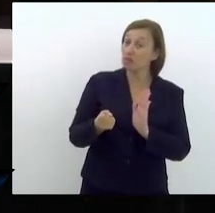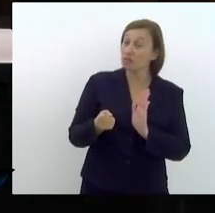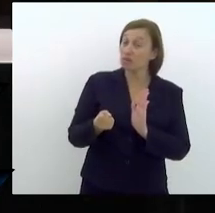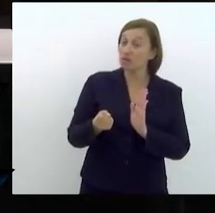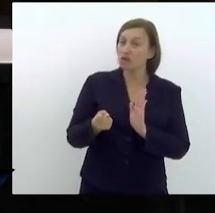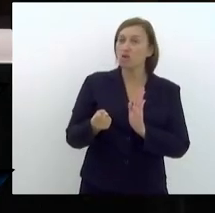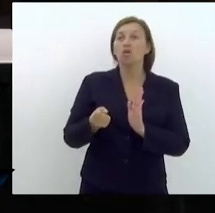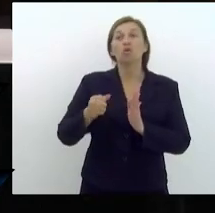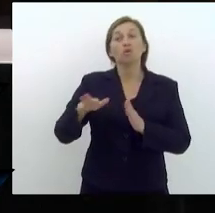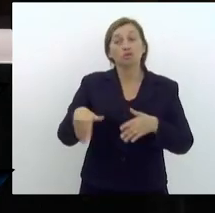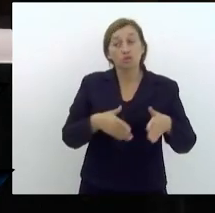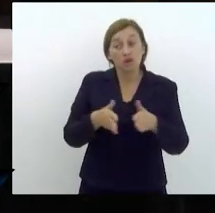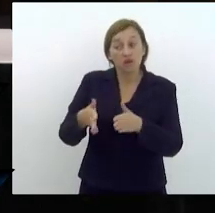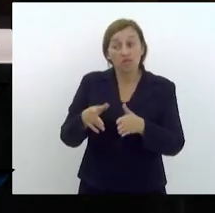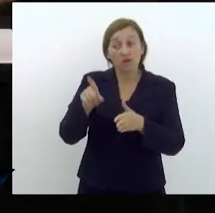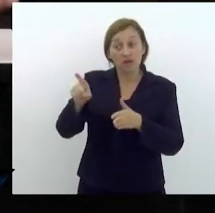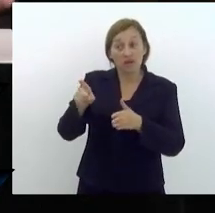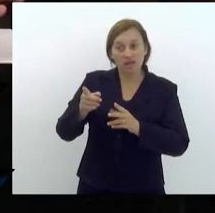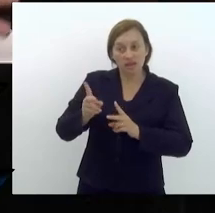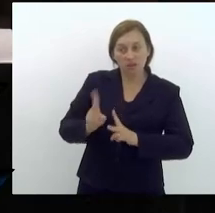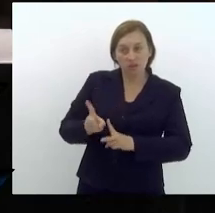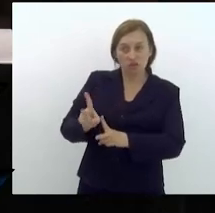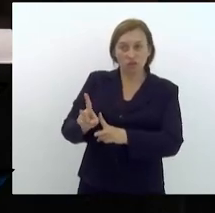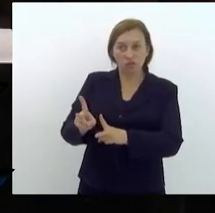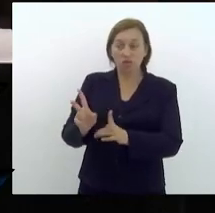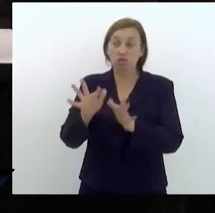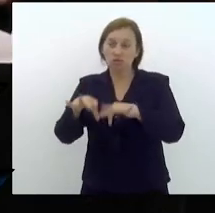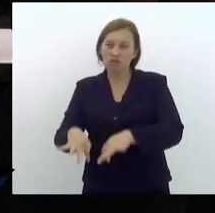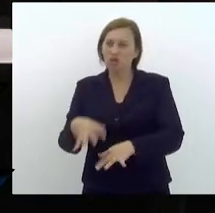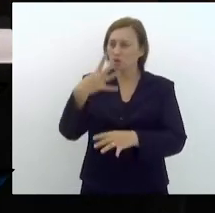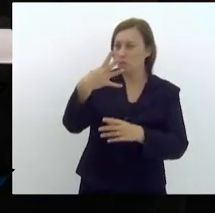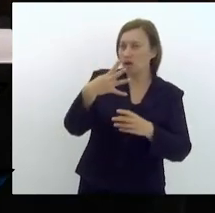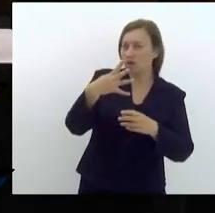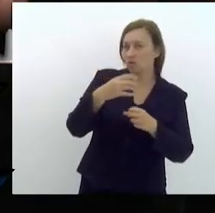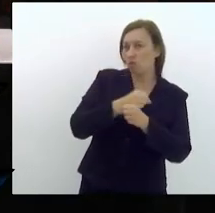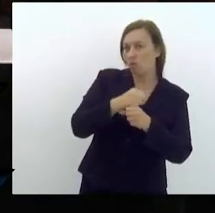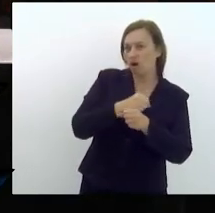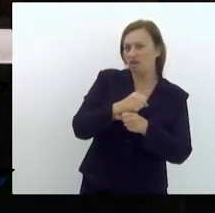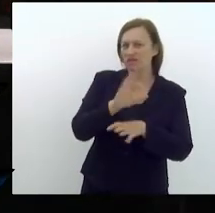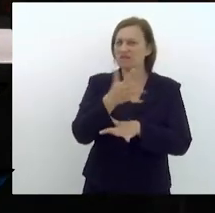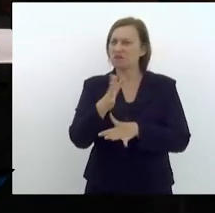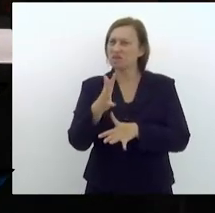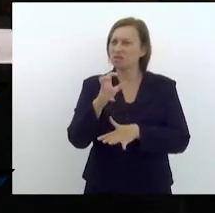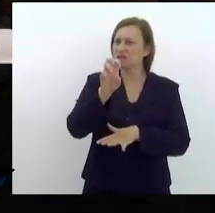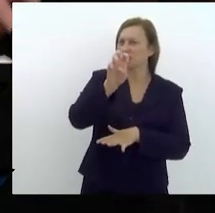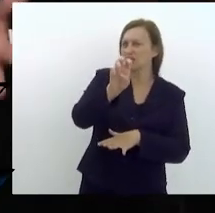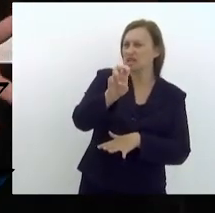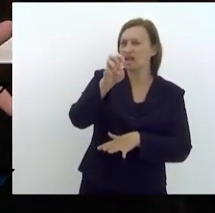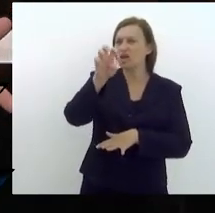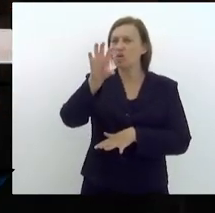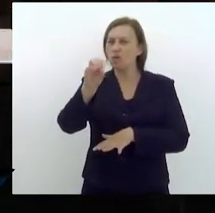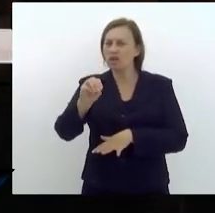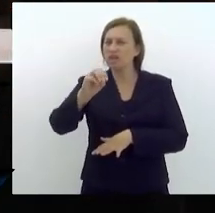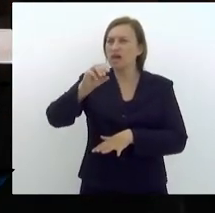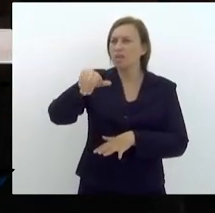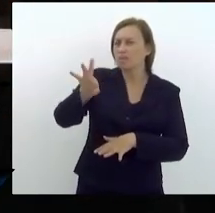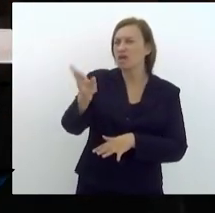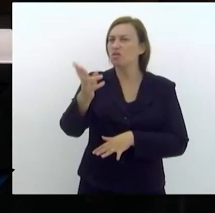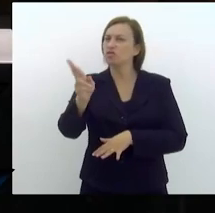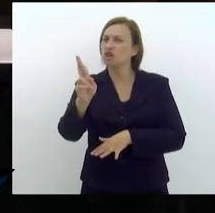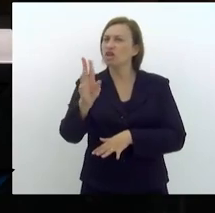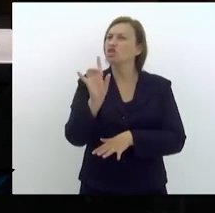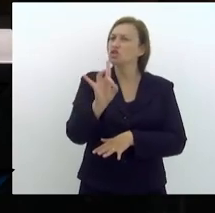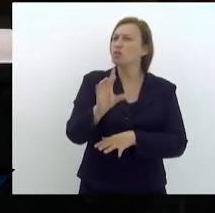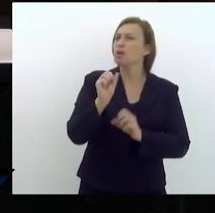no caminho que ele está indo no final de quatro anos nós vamos gastar em cerca de 50 bilhões de reais só